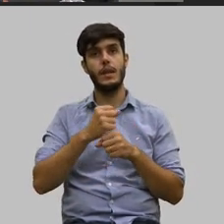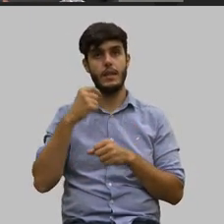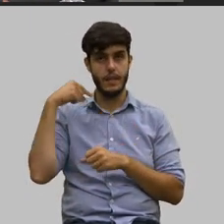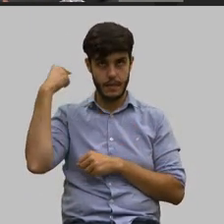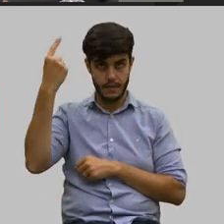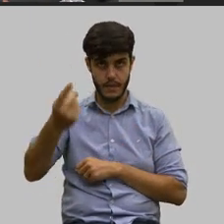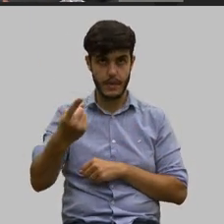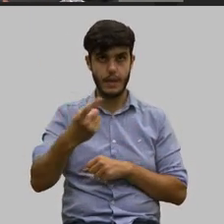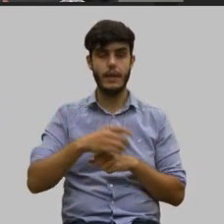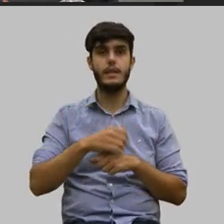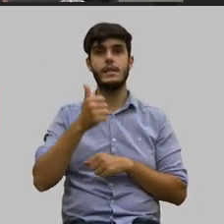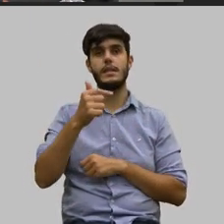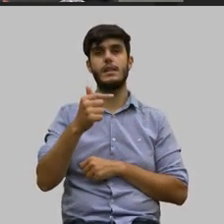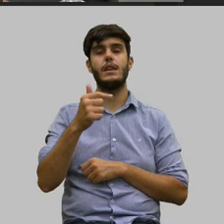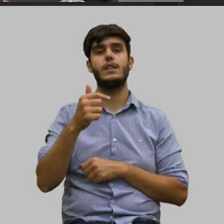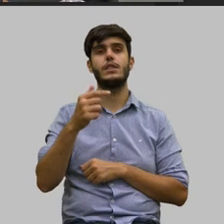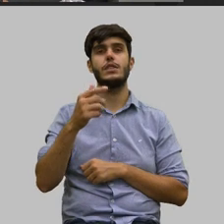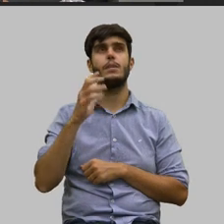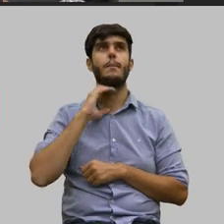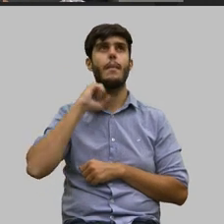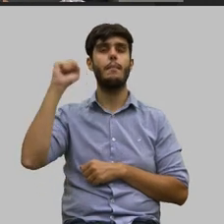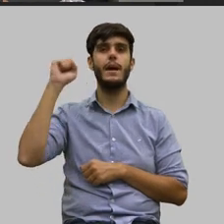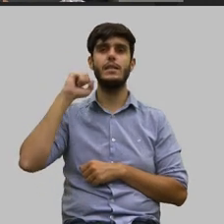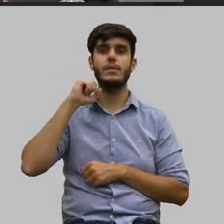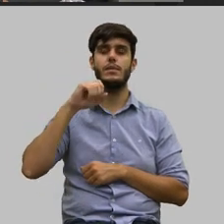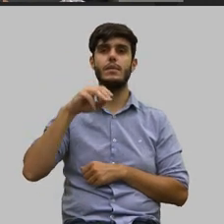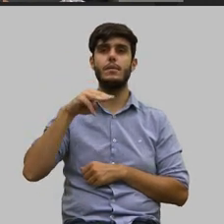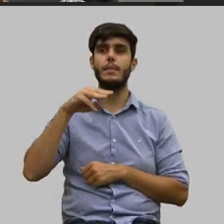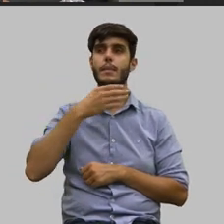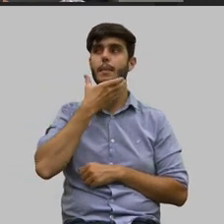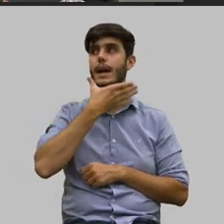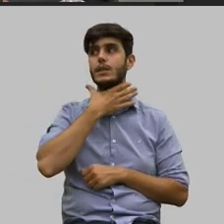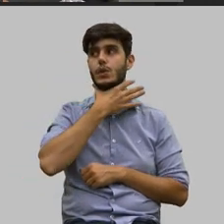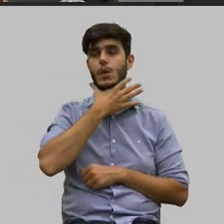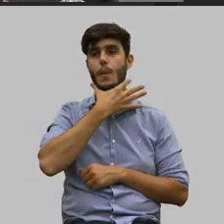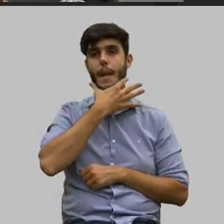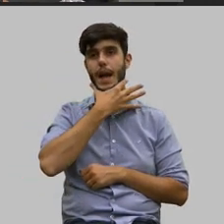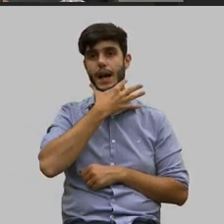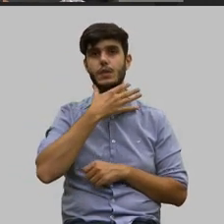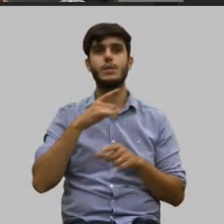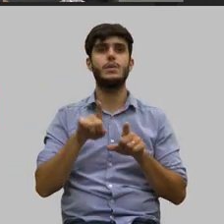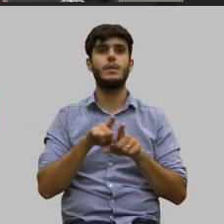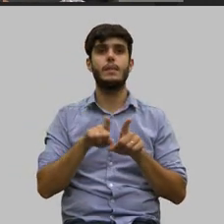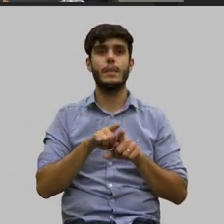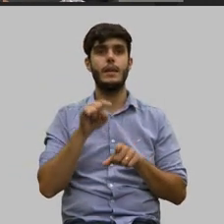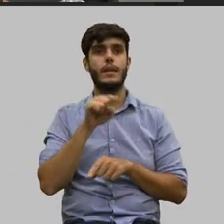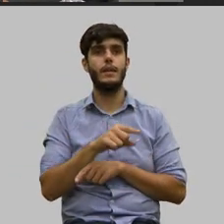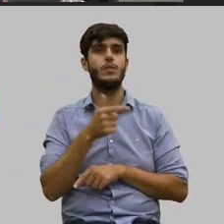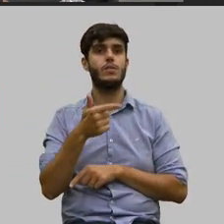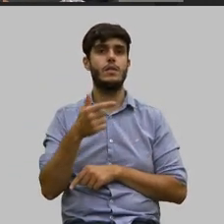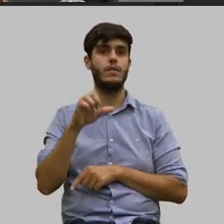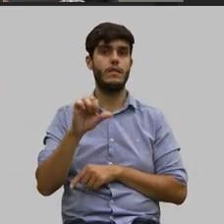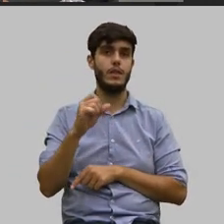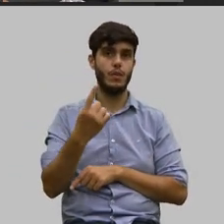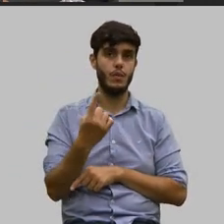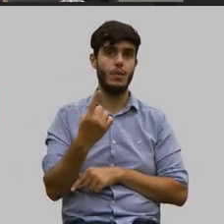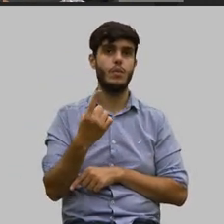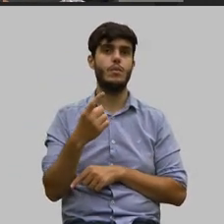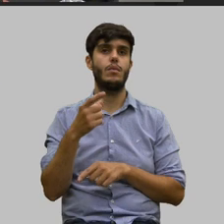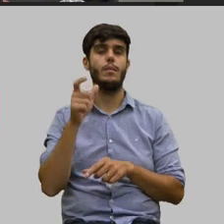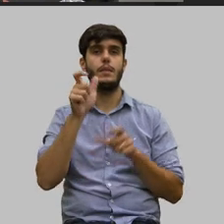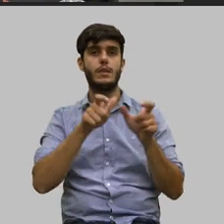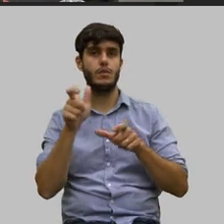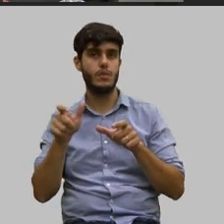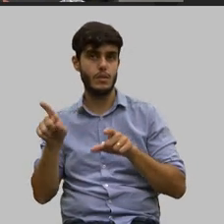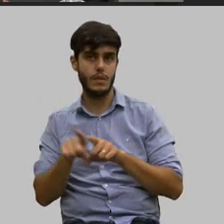de Março também em fase de edital né Eh vigente 291 combatentes e a gente faz